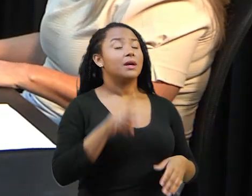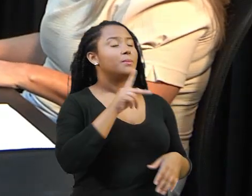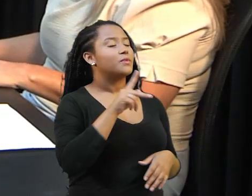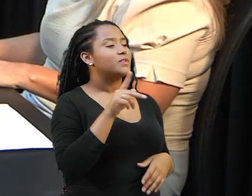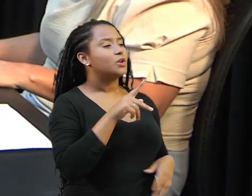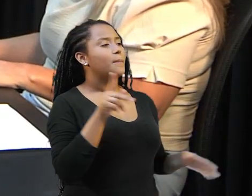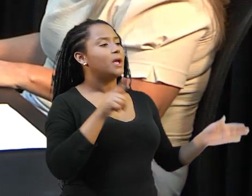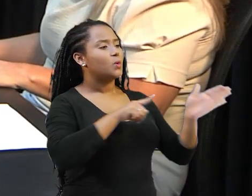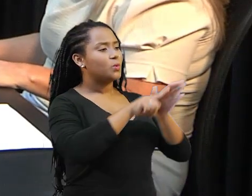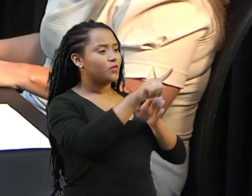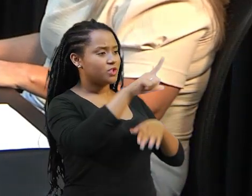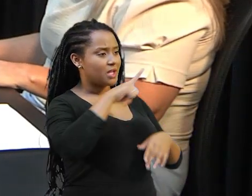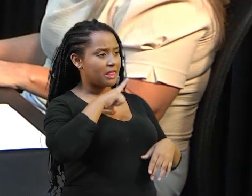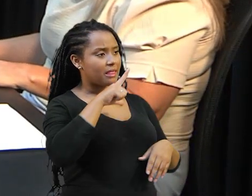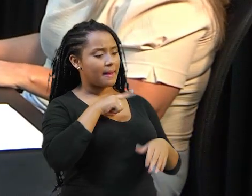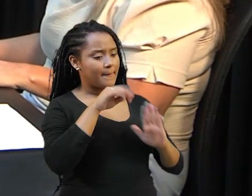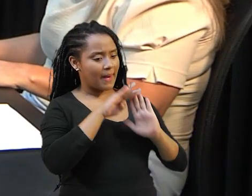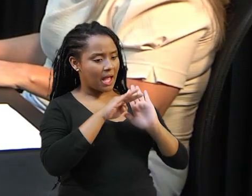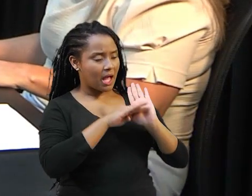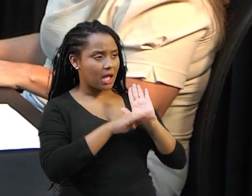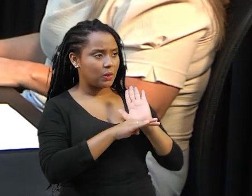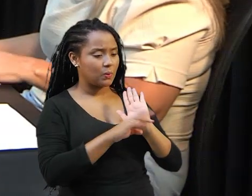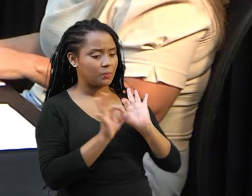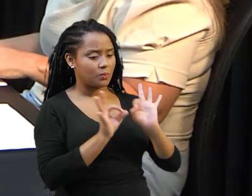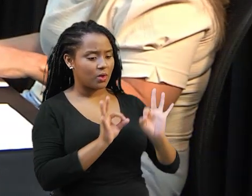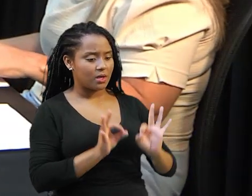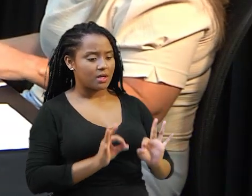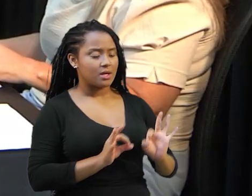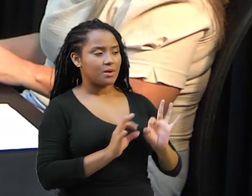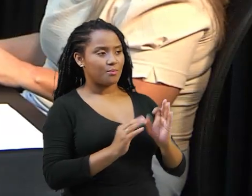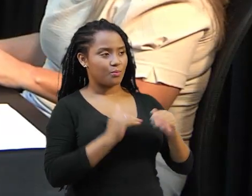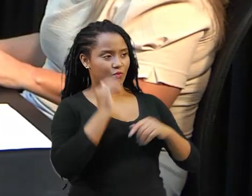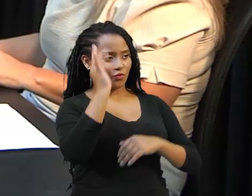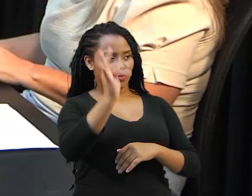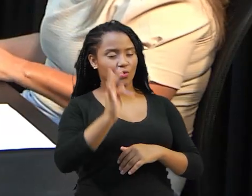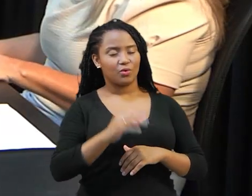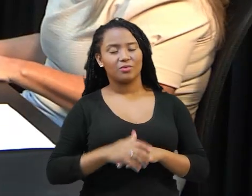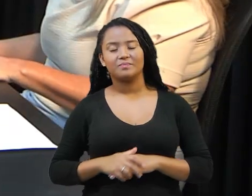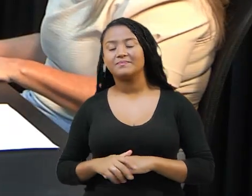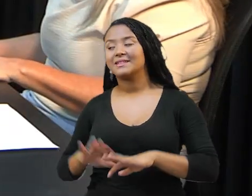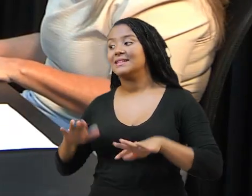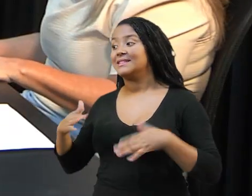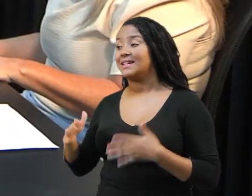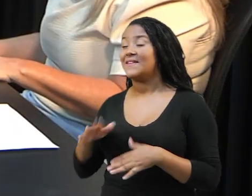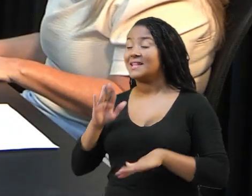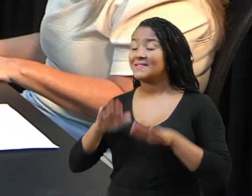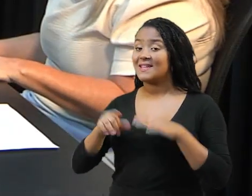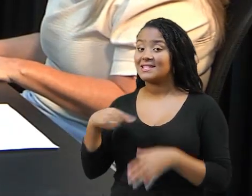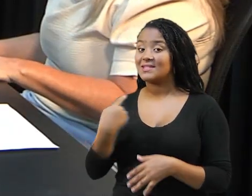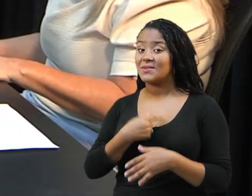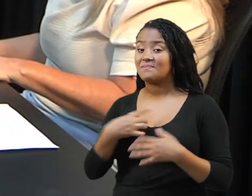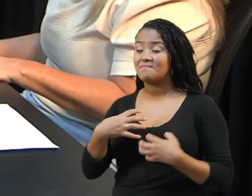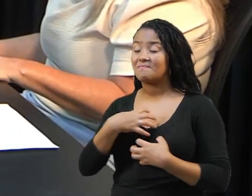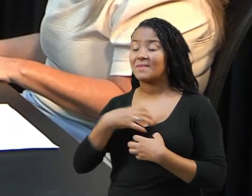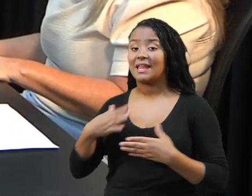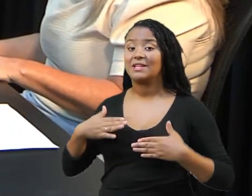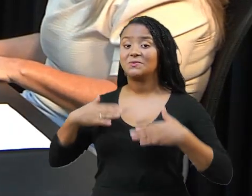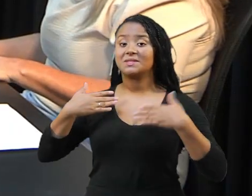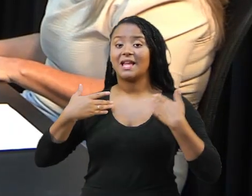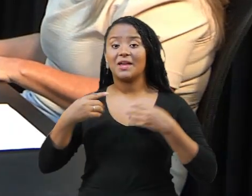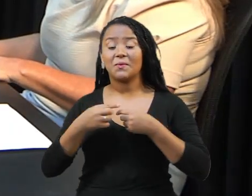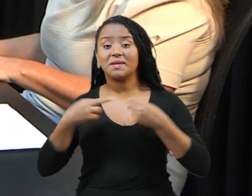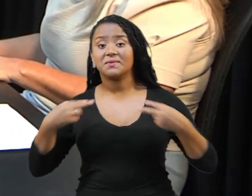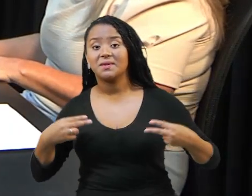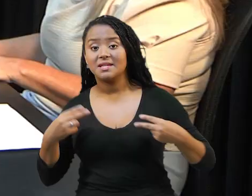futuro? Às vezes a gente fica um pouco assustado, né, com tudo que vai aparecendo e as coisas que a